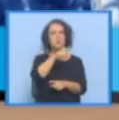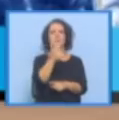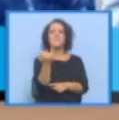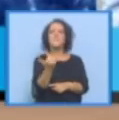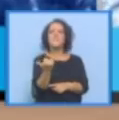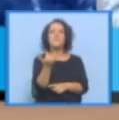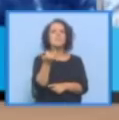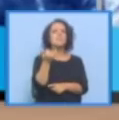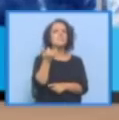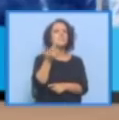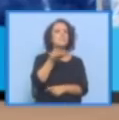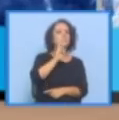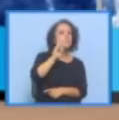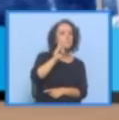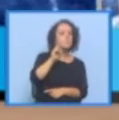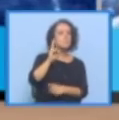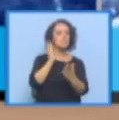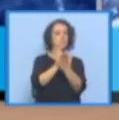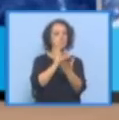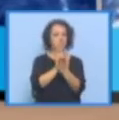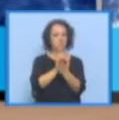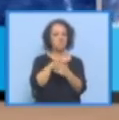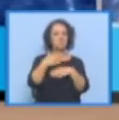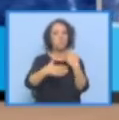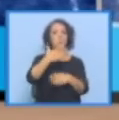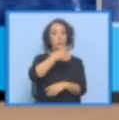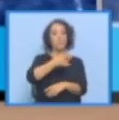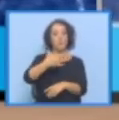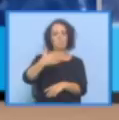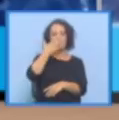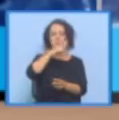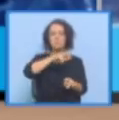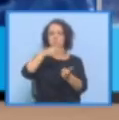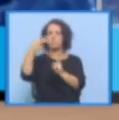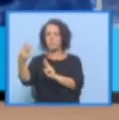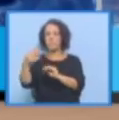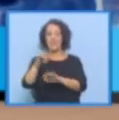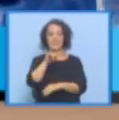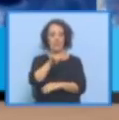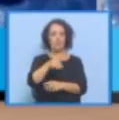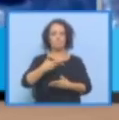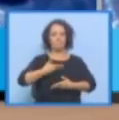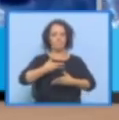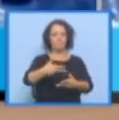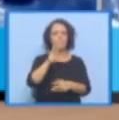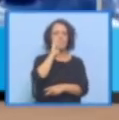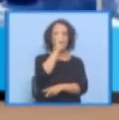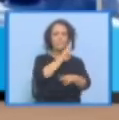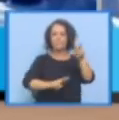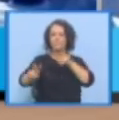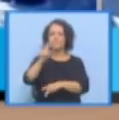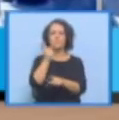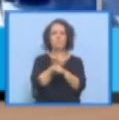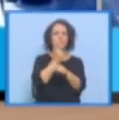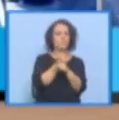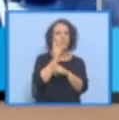seminário. Foi em 91 que ele passou para outras funções. Ficámos no seminário, acolheu-nos, mostrou-nos a diocese, os lugares mais importantes,